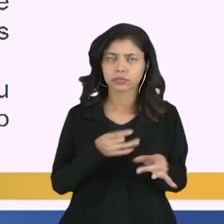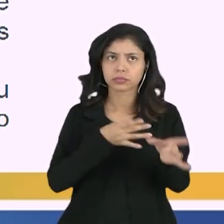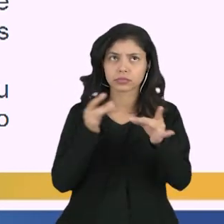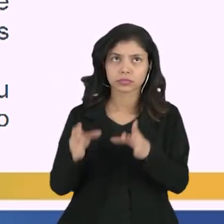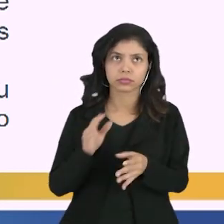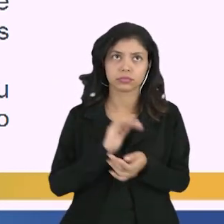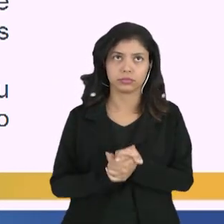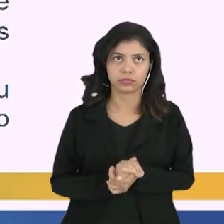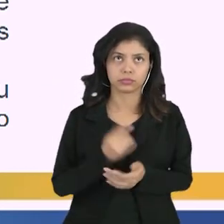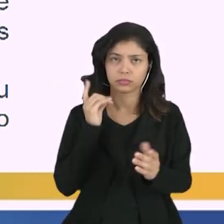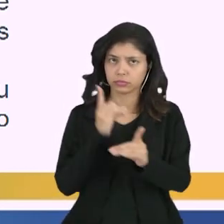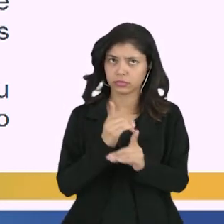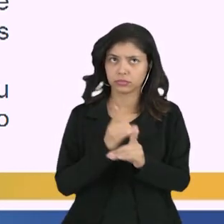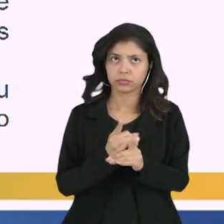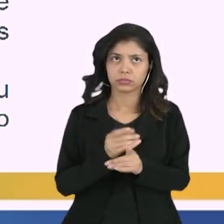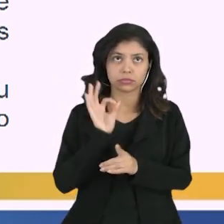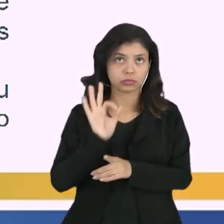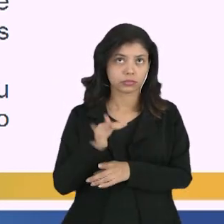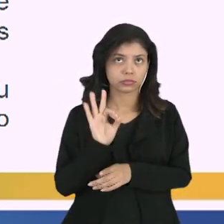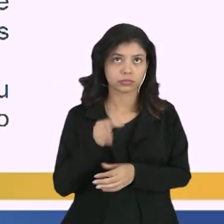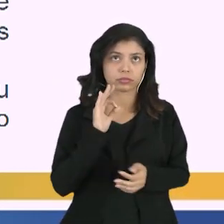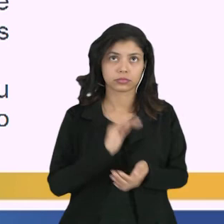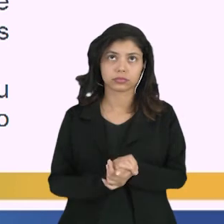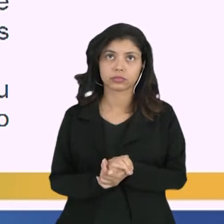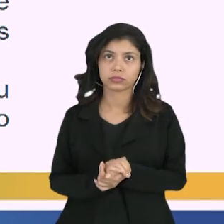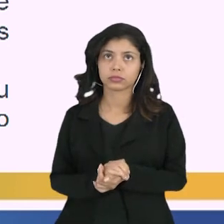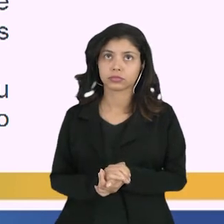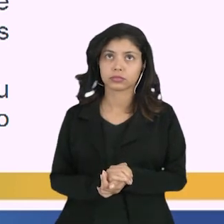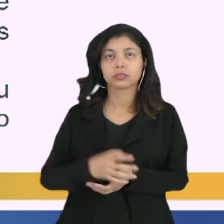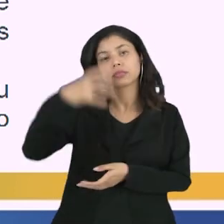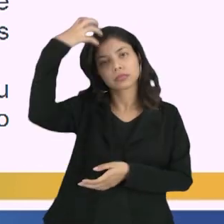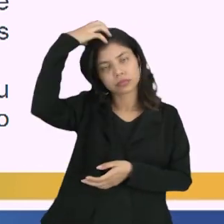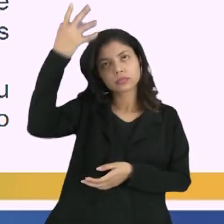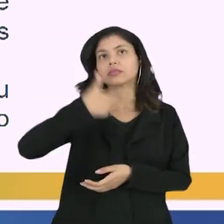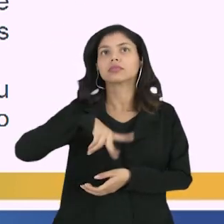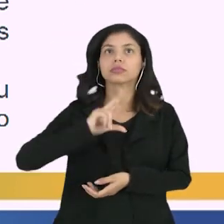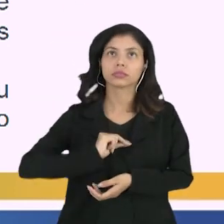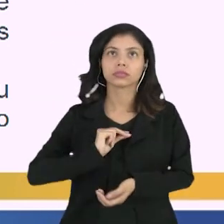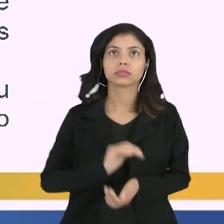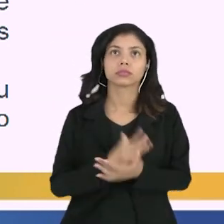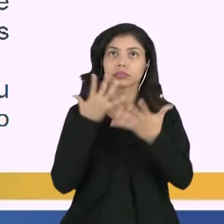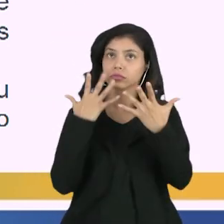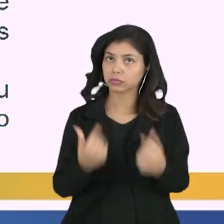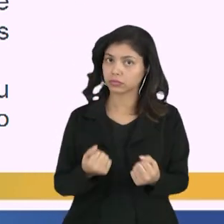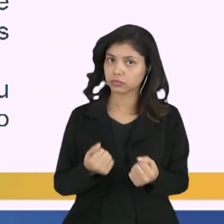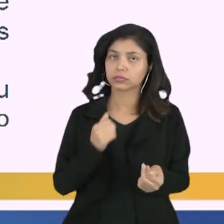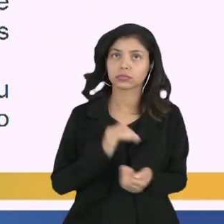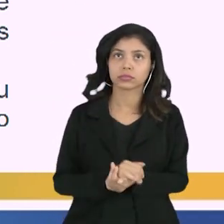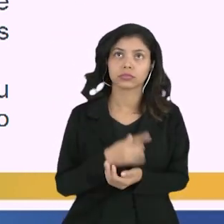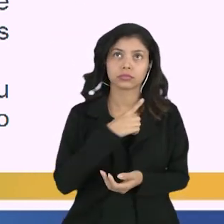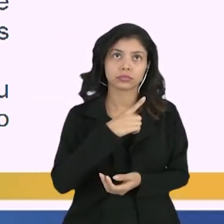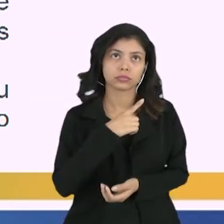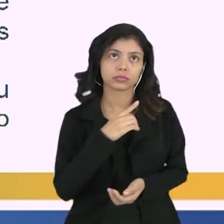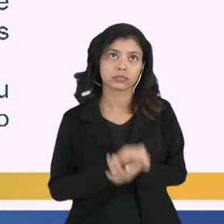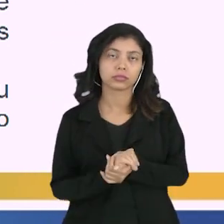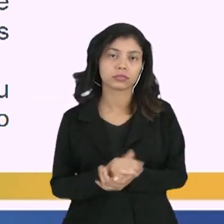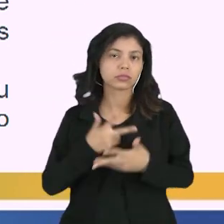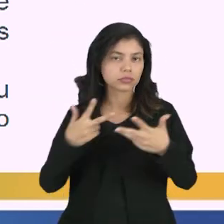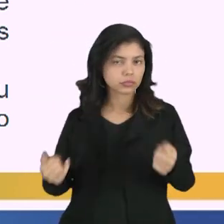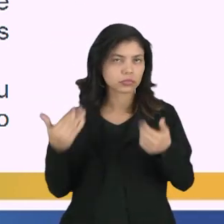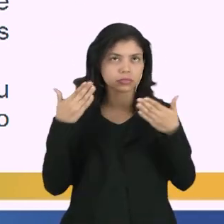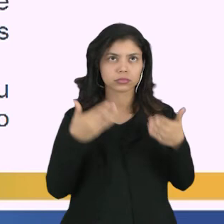comerciais. Identifique a alternativa correta sobre as medidas que a coroa portuguesa adotou para atingir